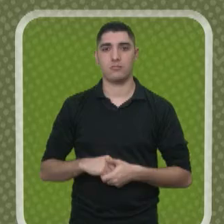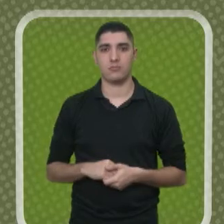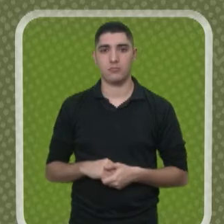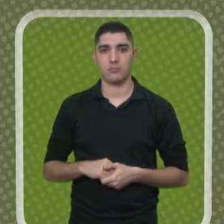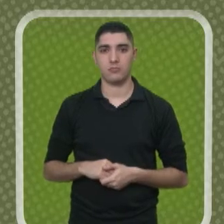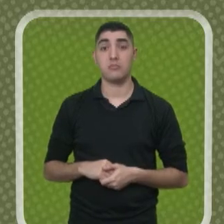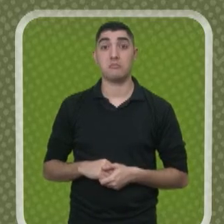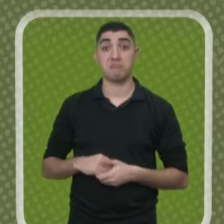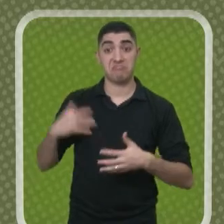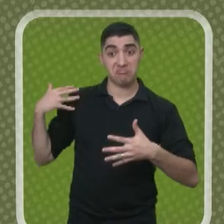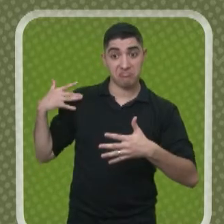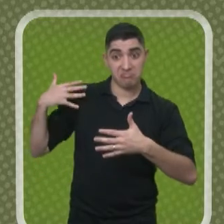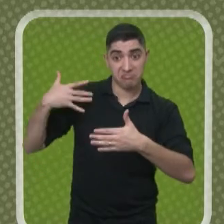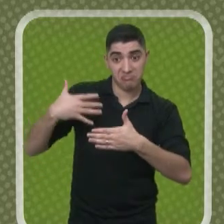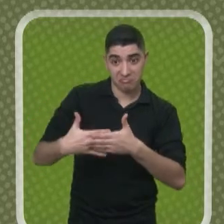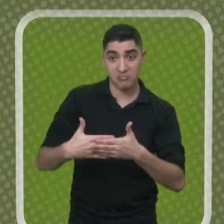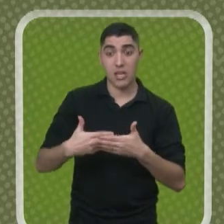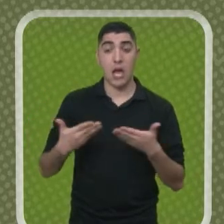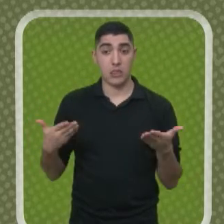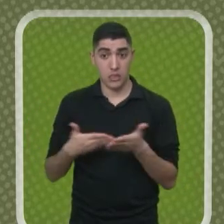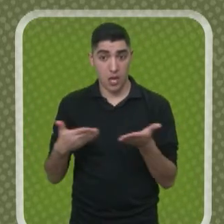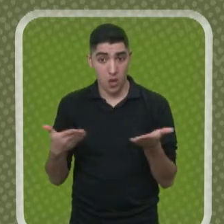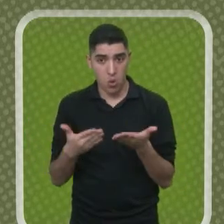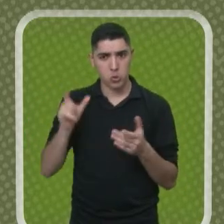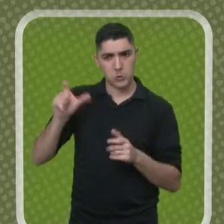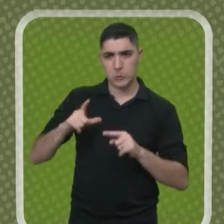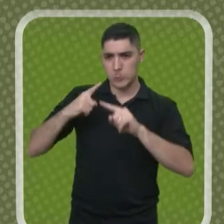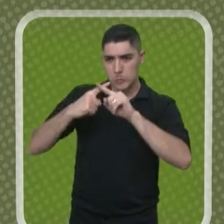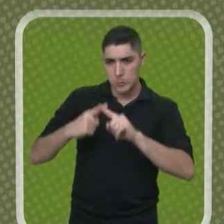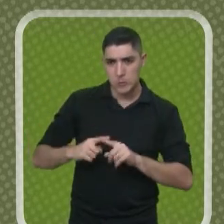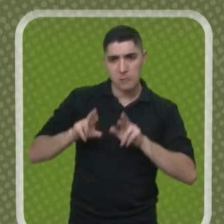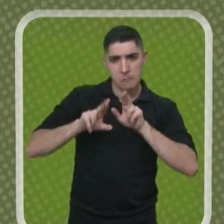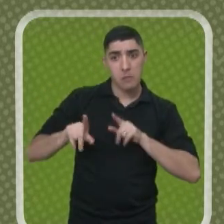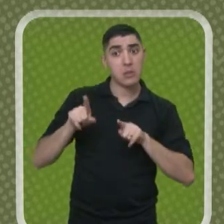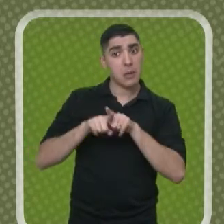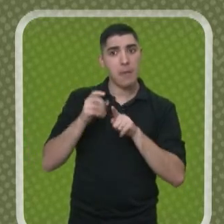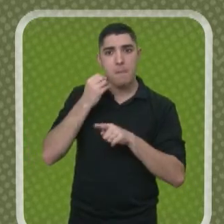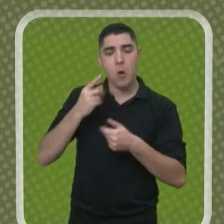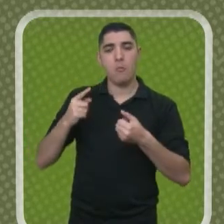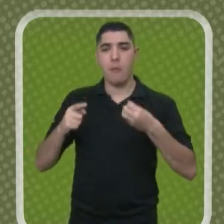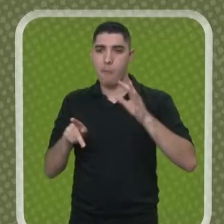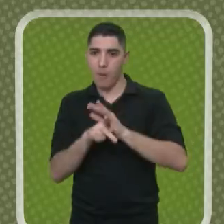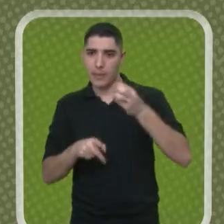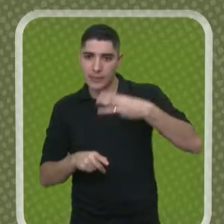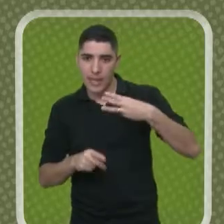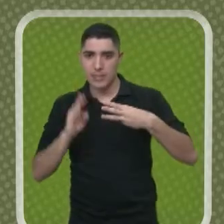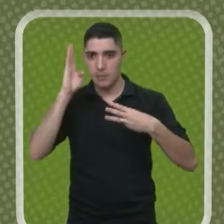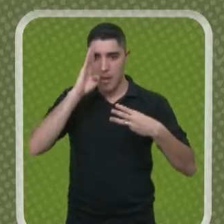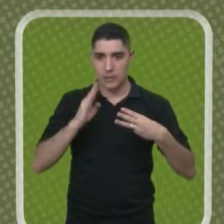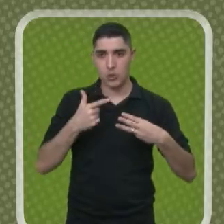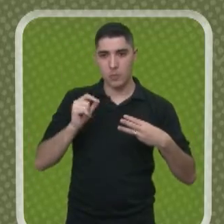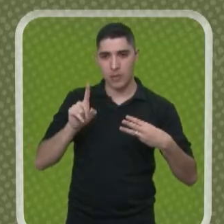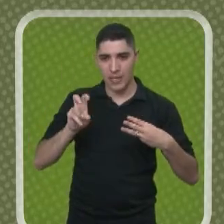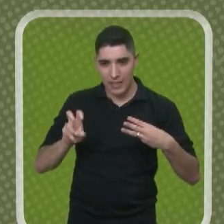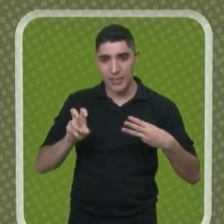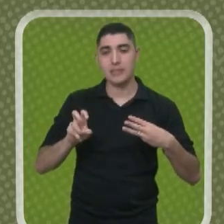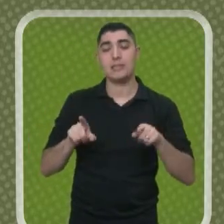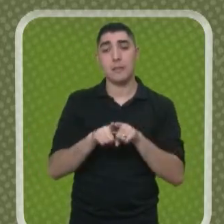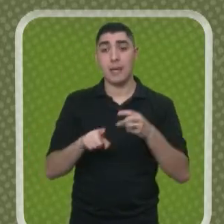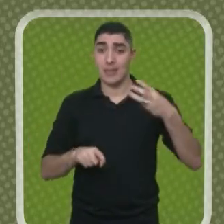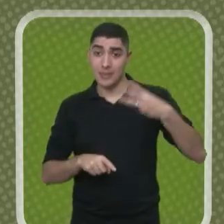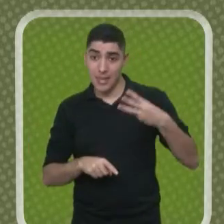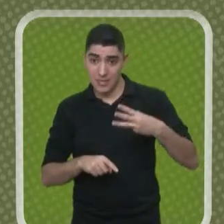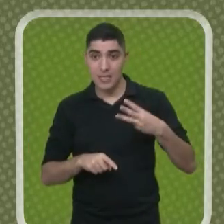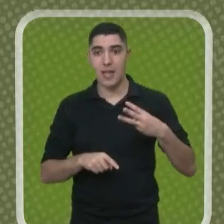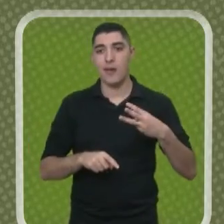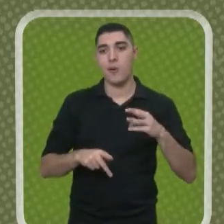lá para cá, foram diversas competições e bons resultados, como o 3º lugar no Brasileiro em 2015 e o 3º